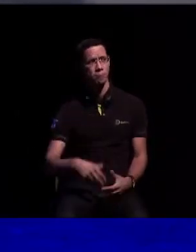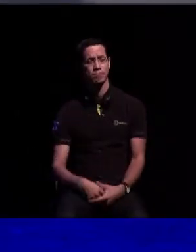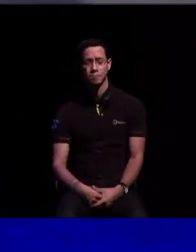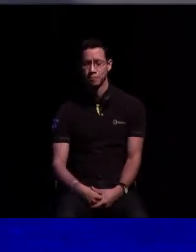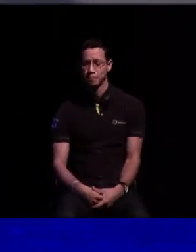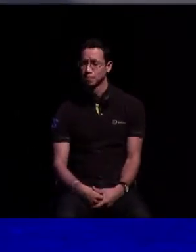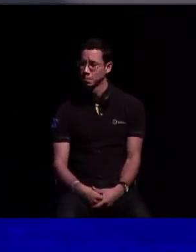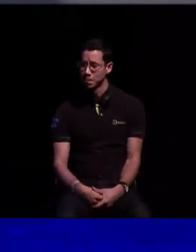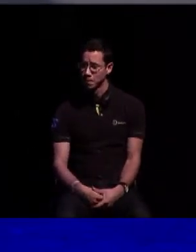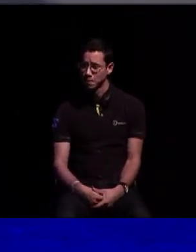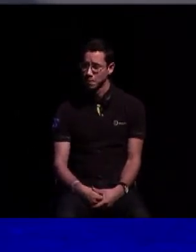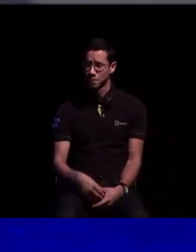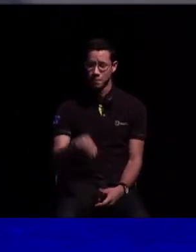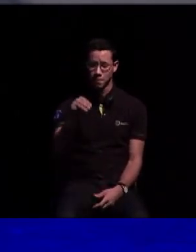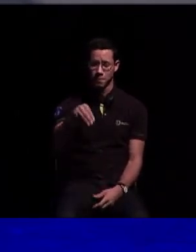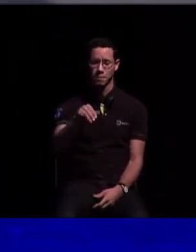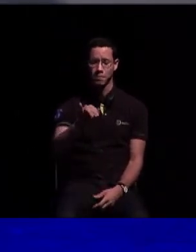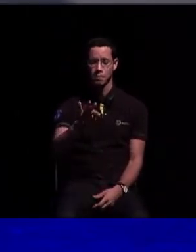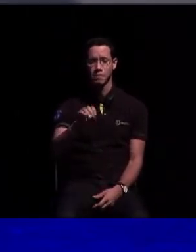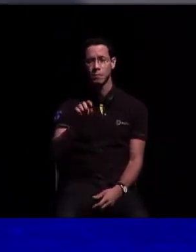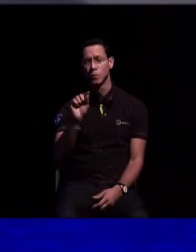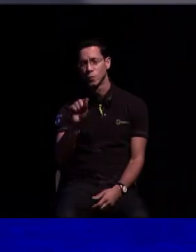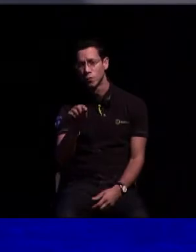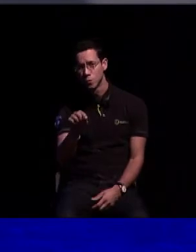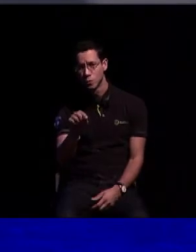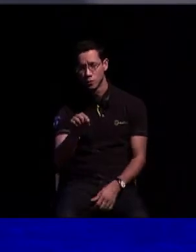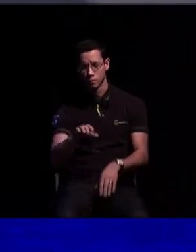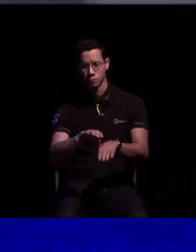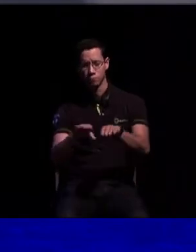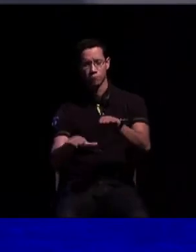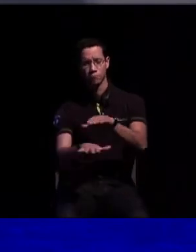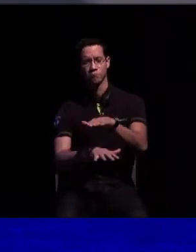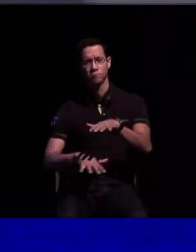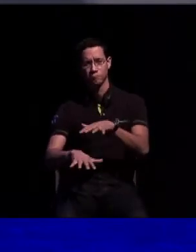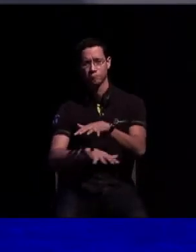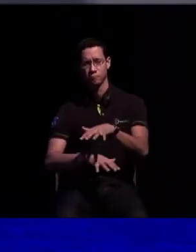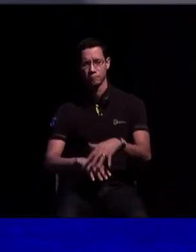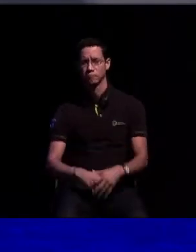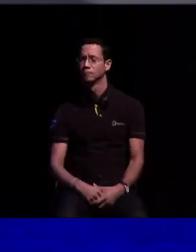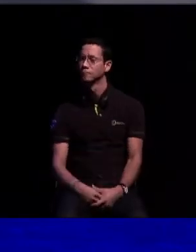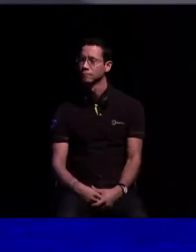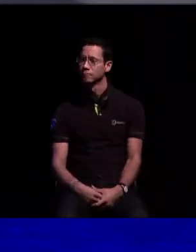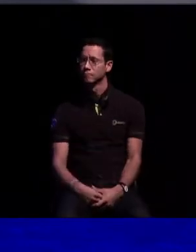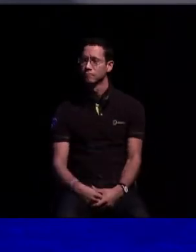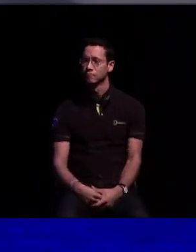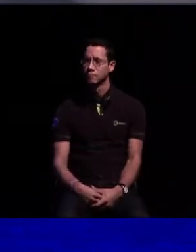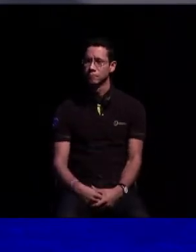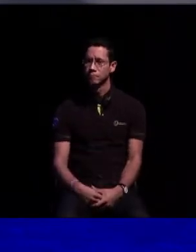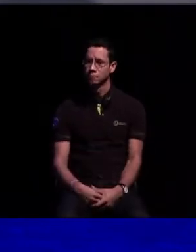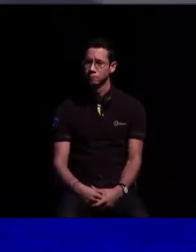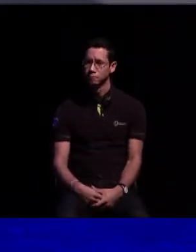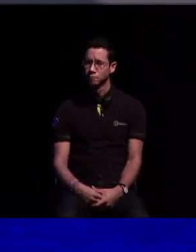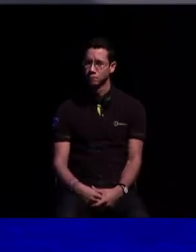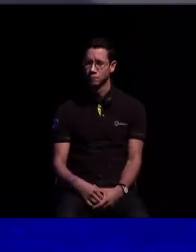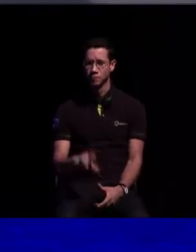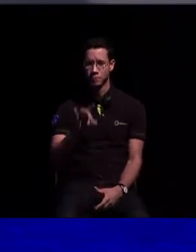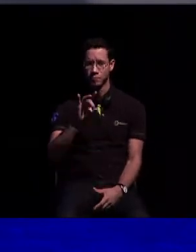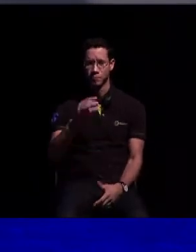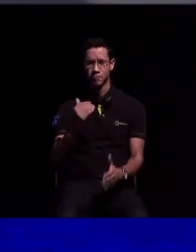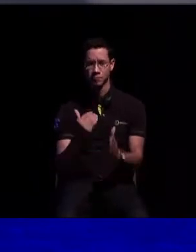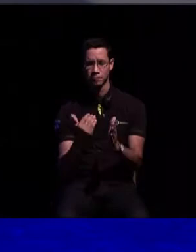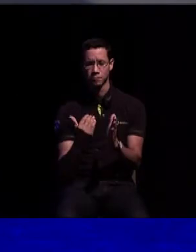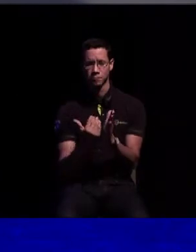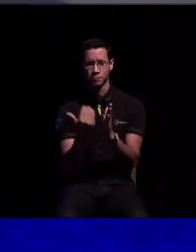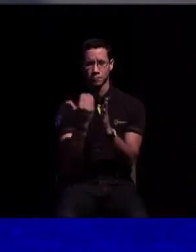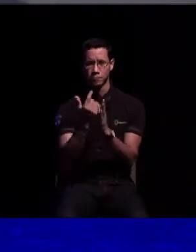né, um mito da inferioridade, né, quer dizer, um mito que se opõe a essa